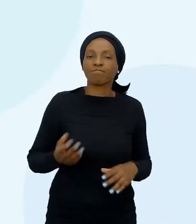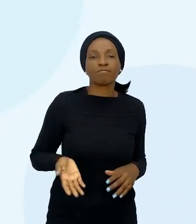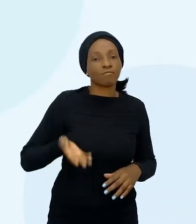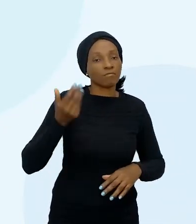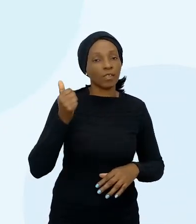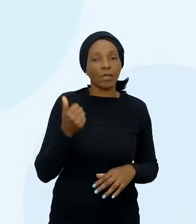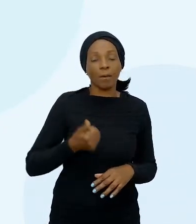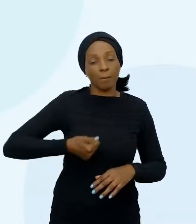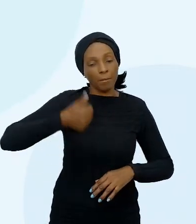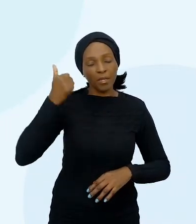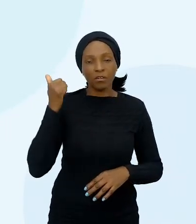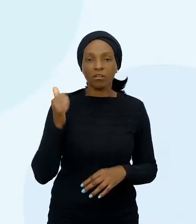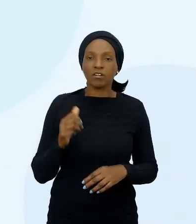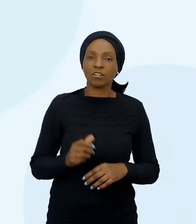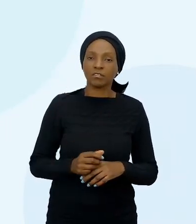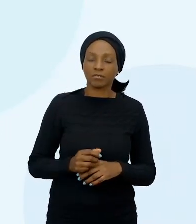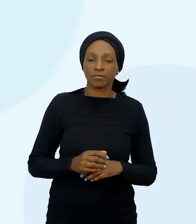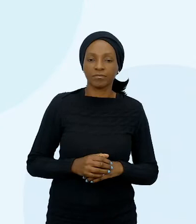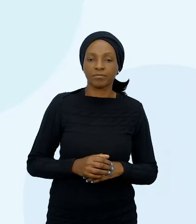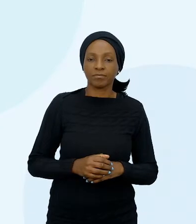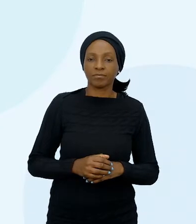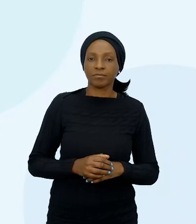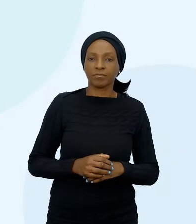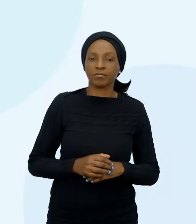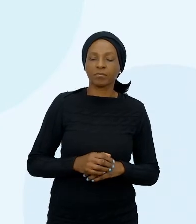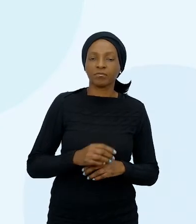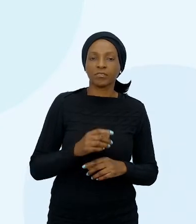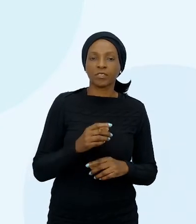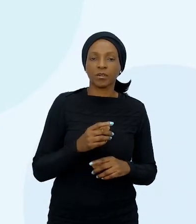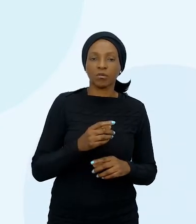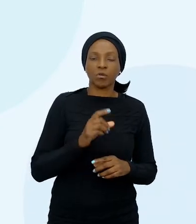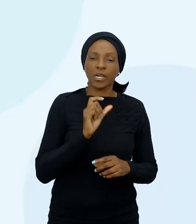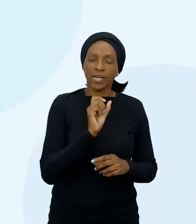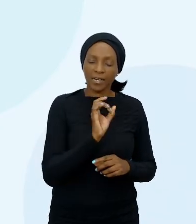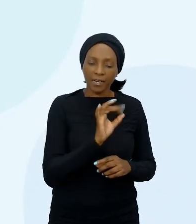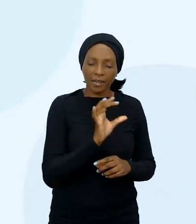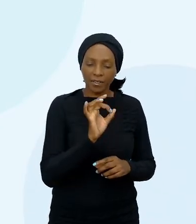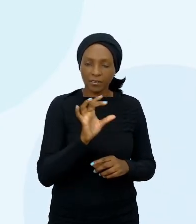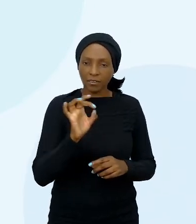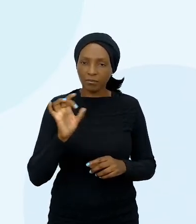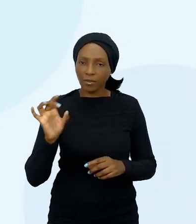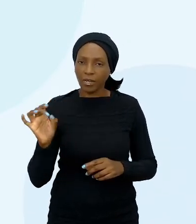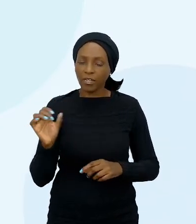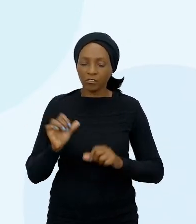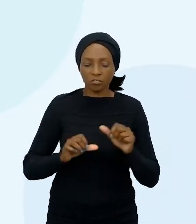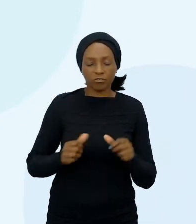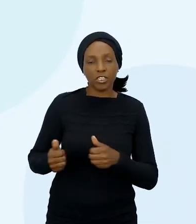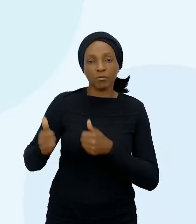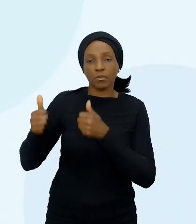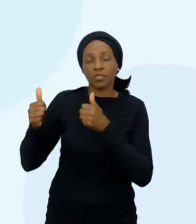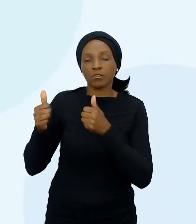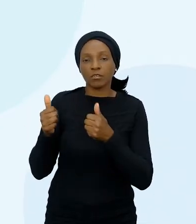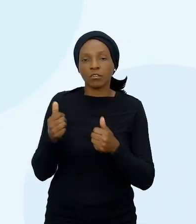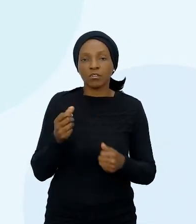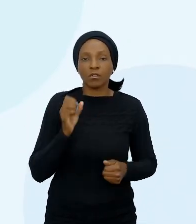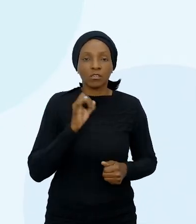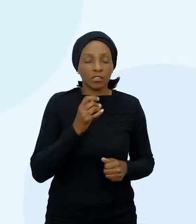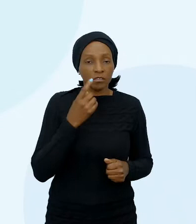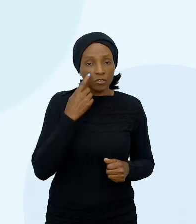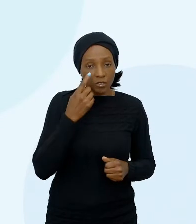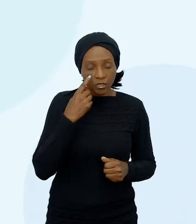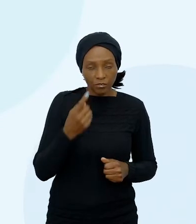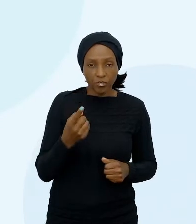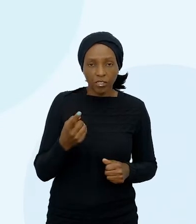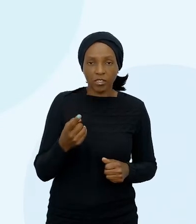eficiente, essa é a palavra. Vamos tornar os processos muito mais eficientes. Se a gente olhar aí por um panorama